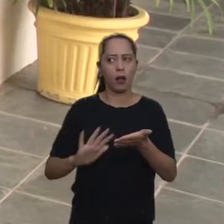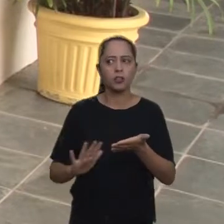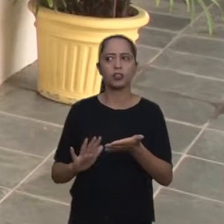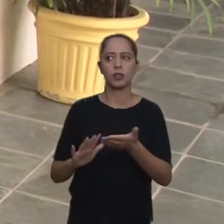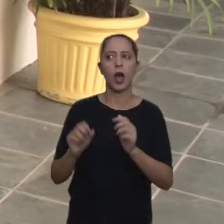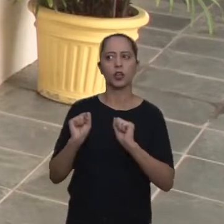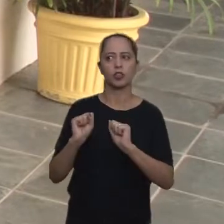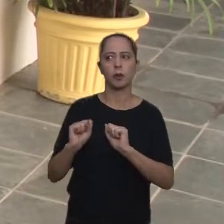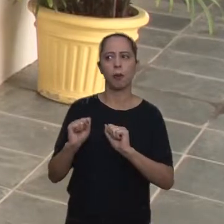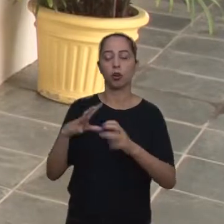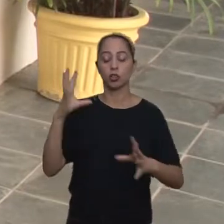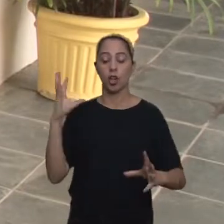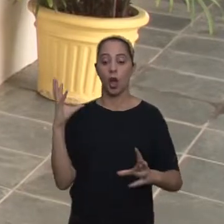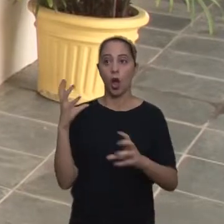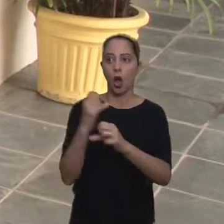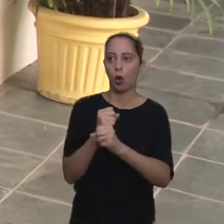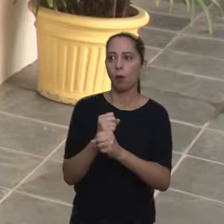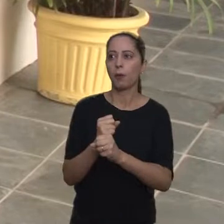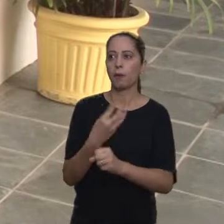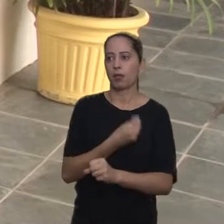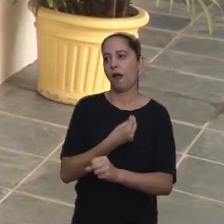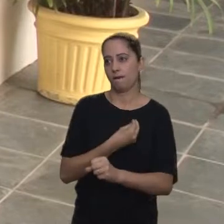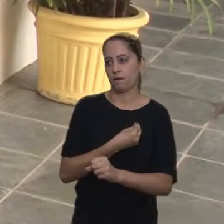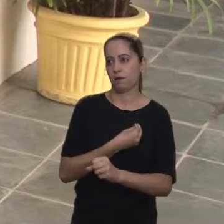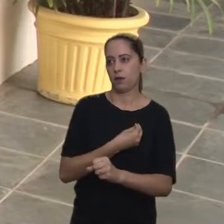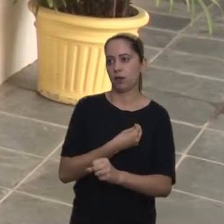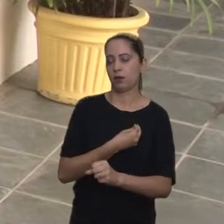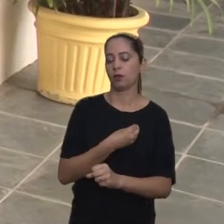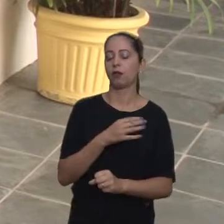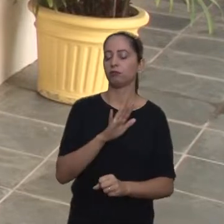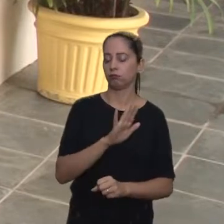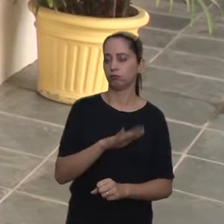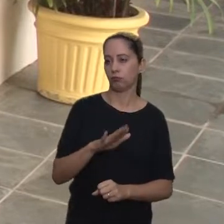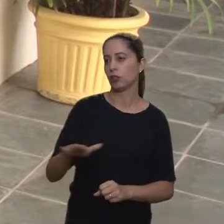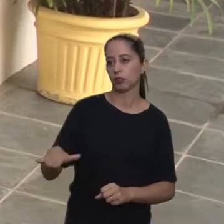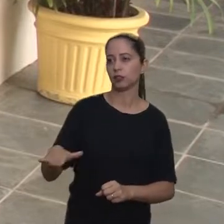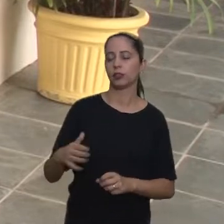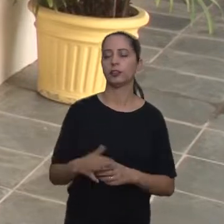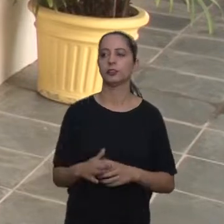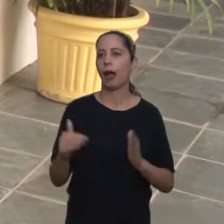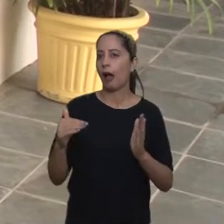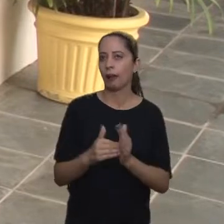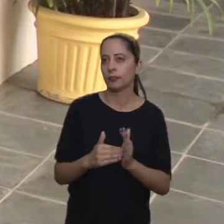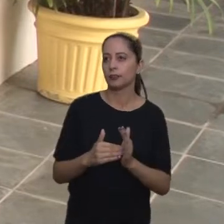São atividades que podem complementar muito no aprendizado, né, no dia a dia deles, no